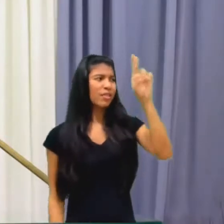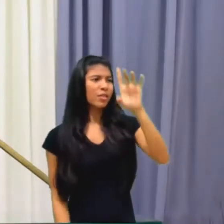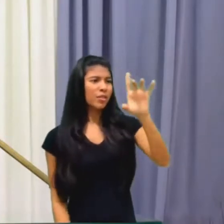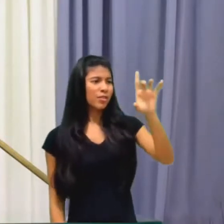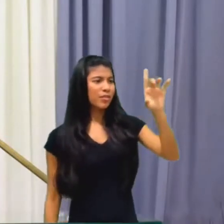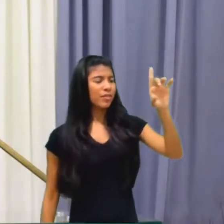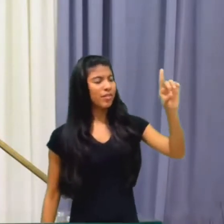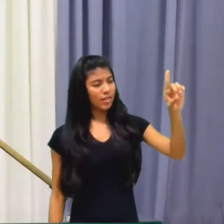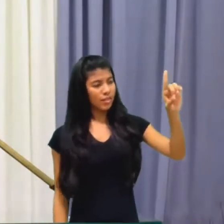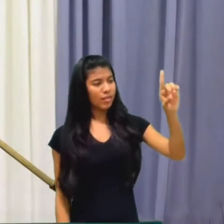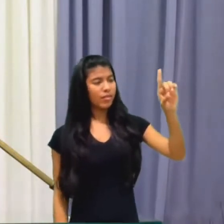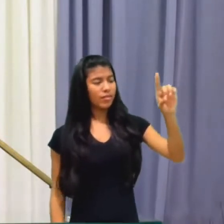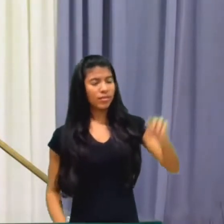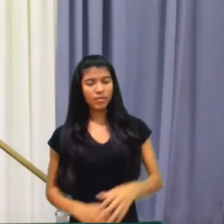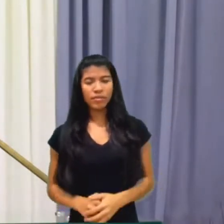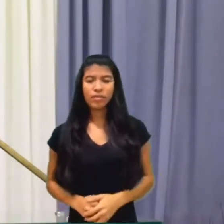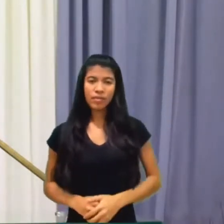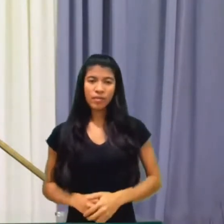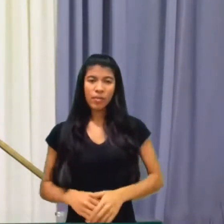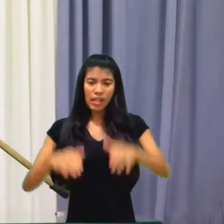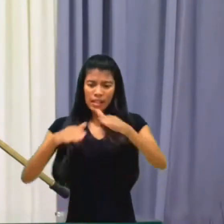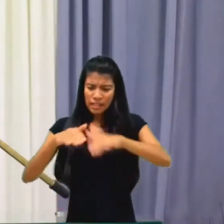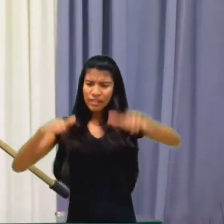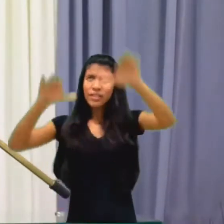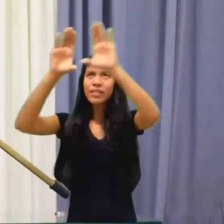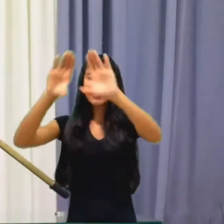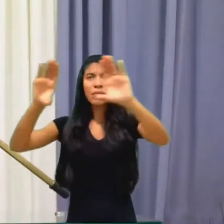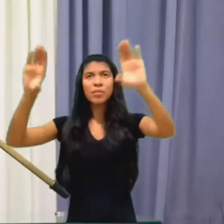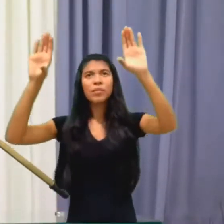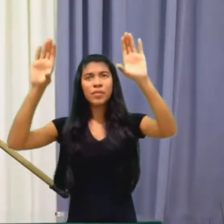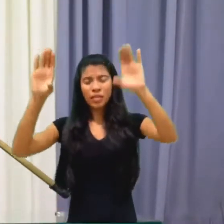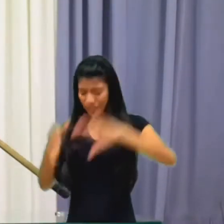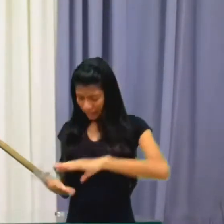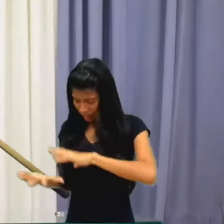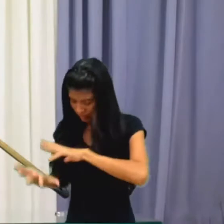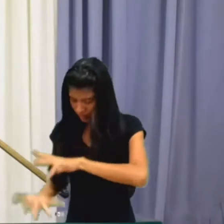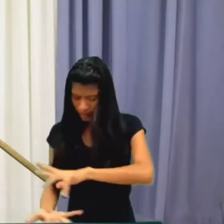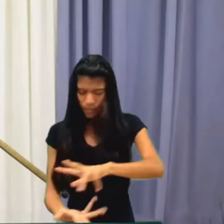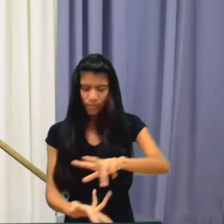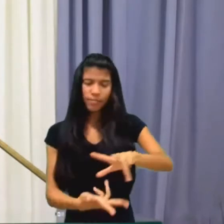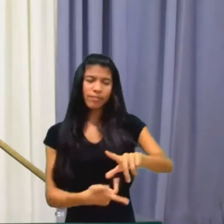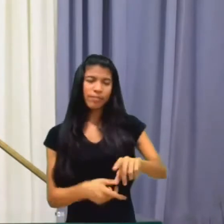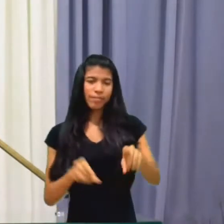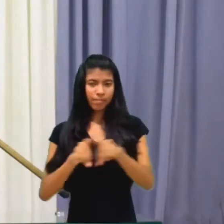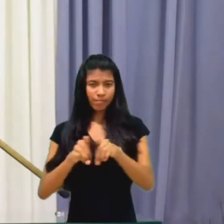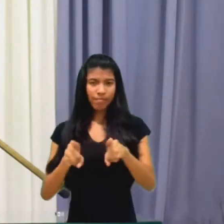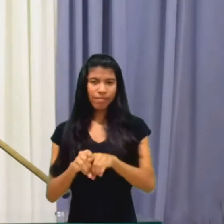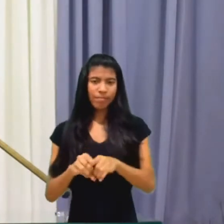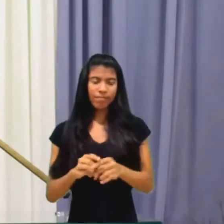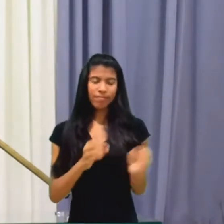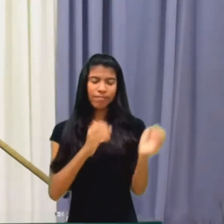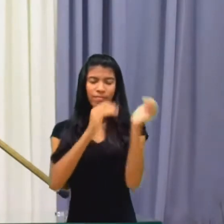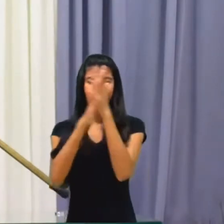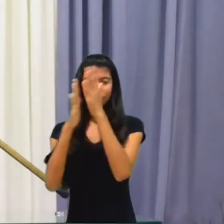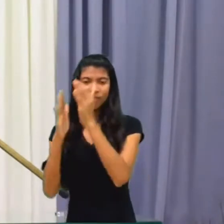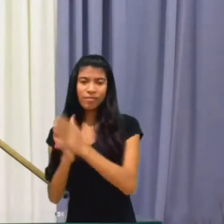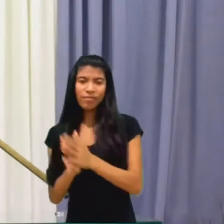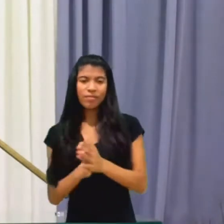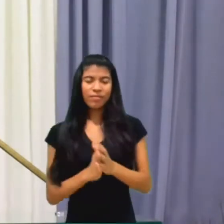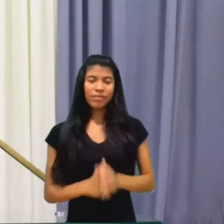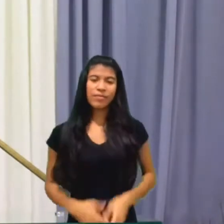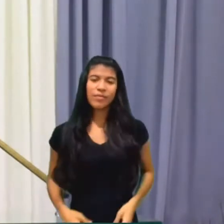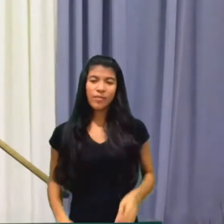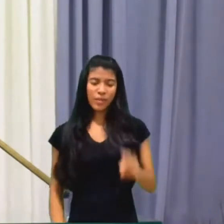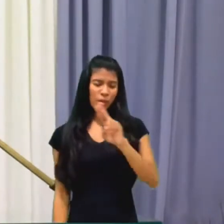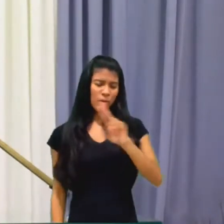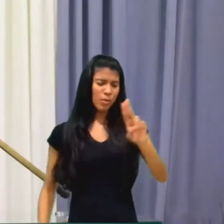é Deus em cima no céu e embaixo na terra. Louvado seja o santo